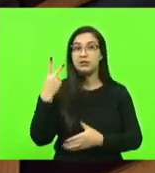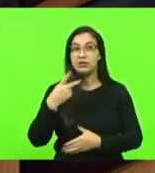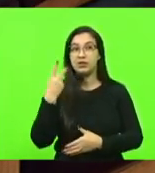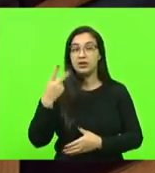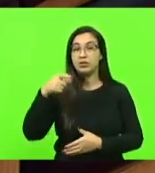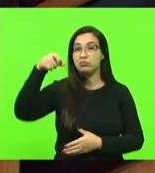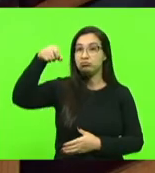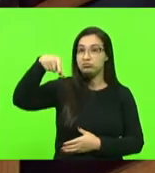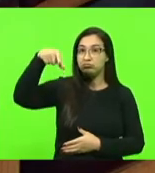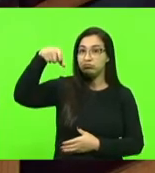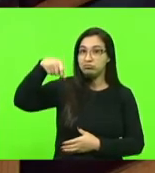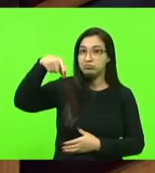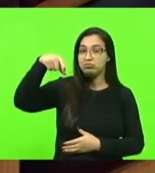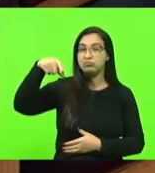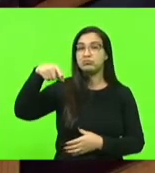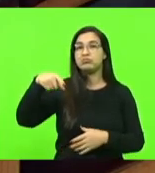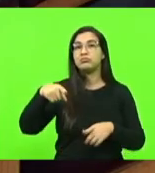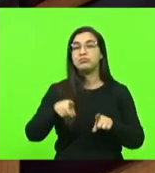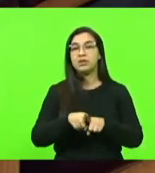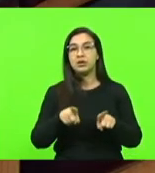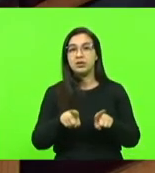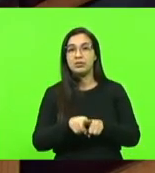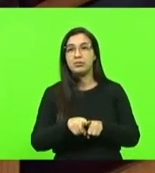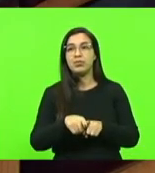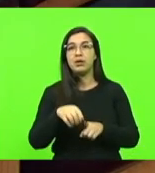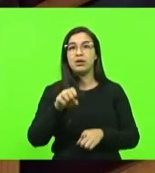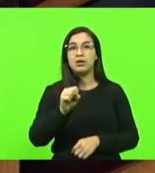também ao Rodrigo Coelho, vereador do